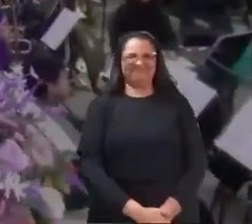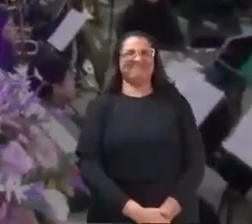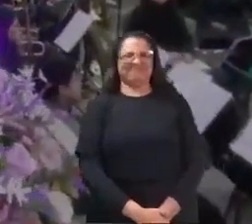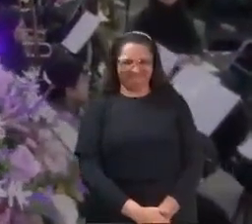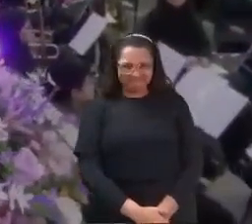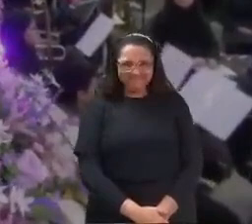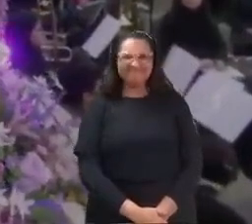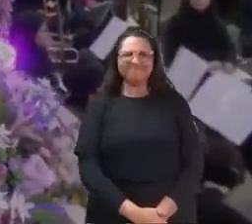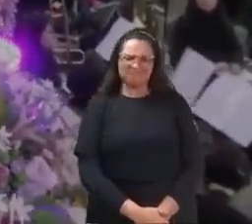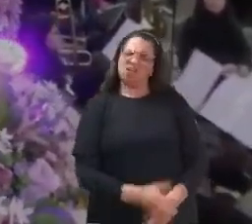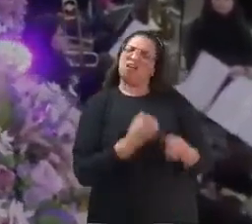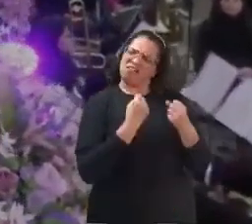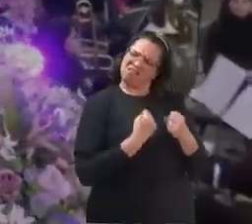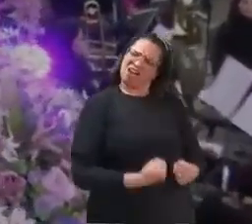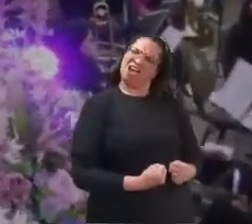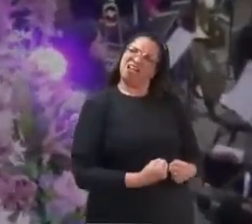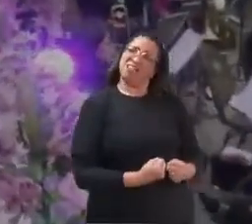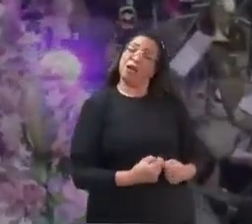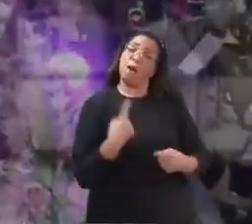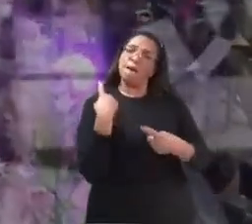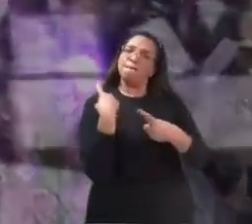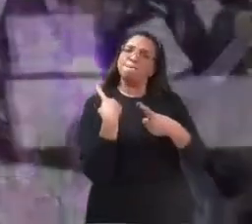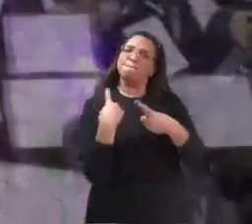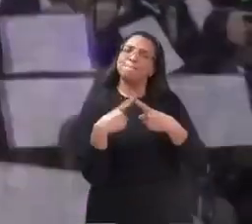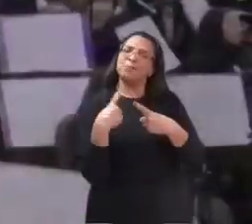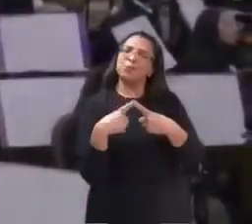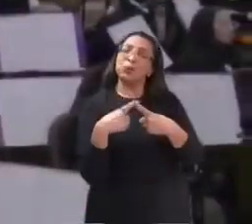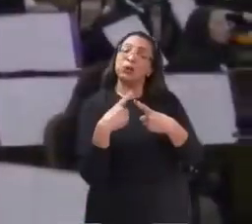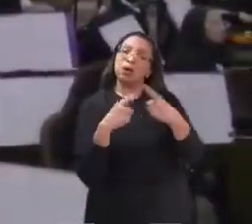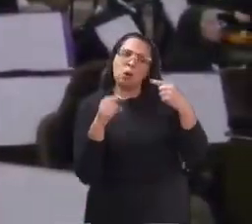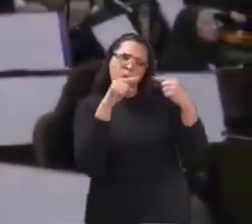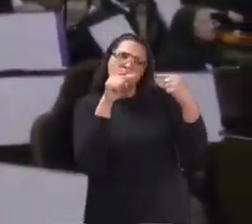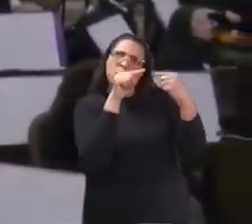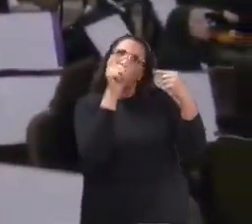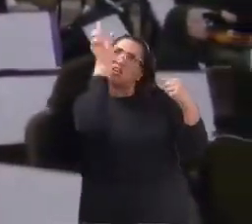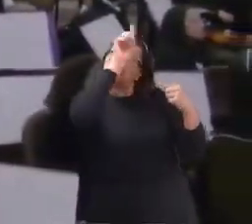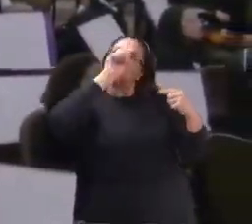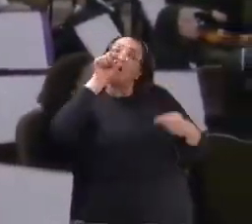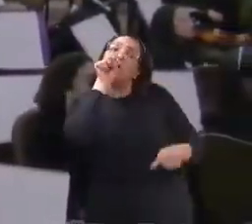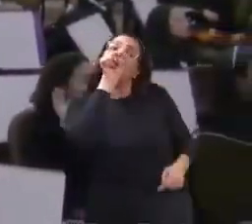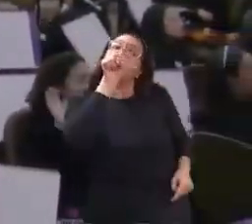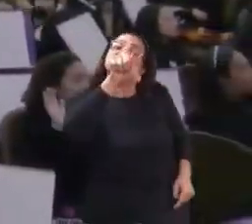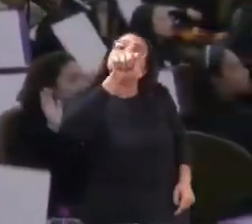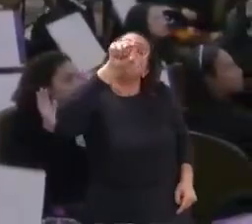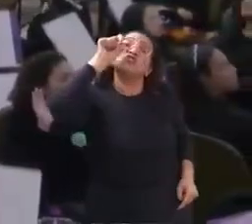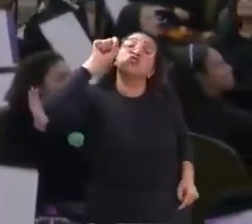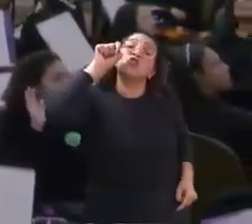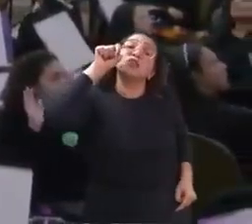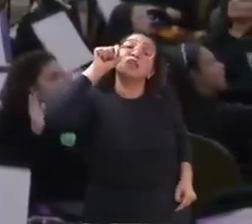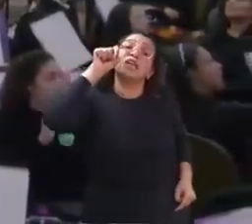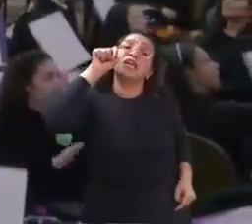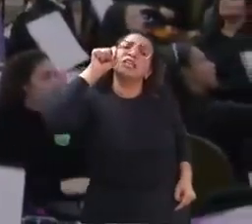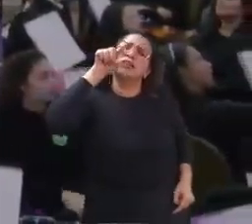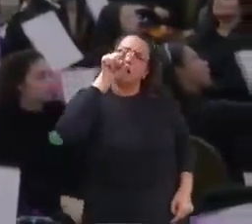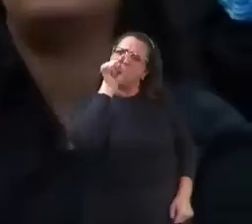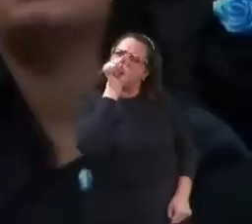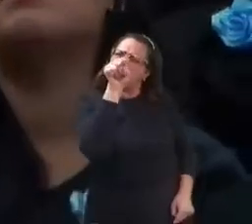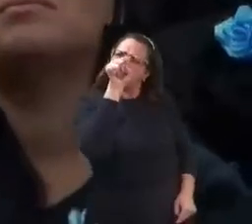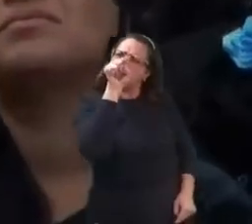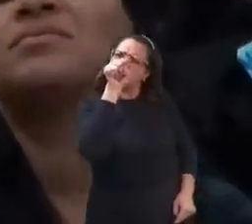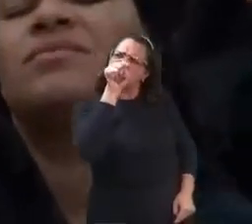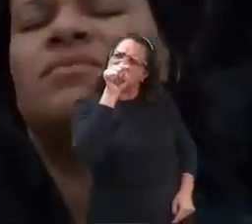Aguenta. O propósito é de Deus, a intenção é de Deus. Você foi escolhida, você foi formada já para